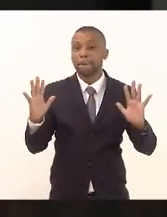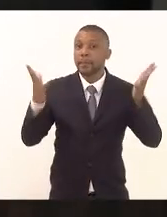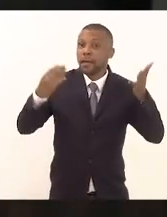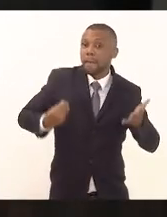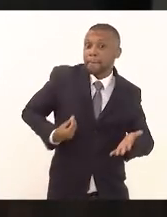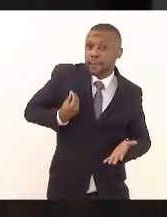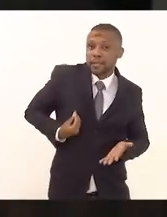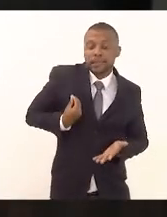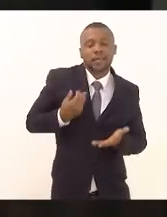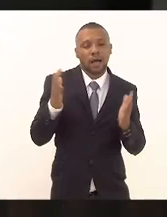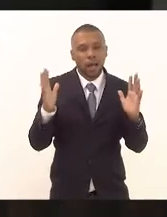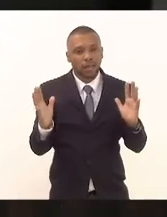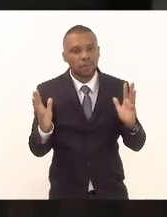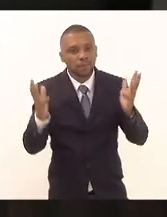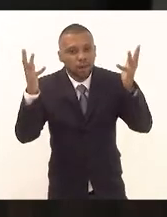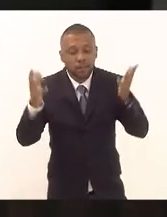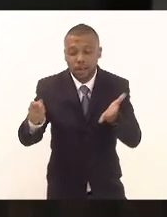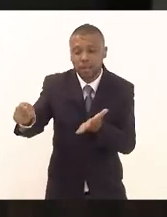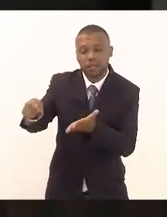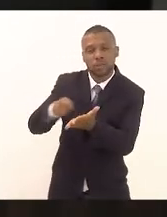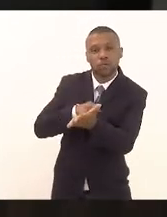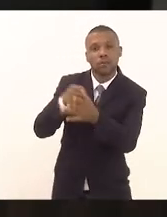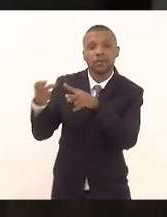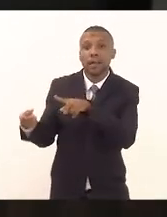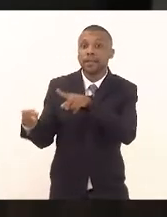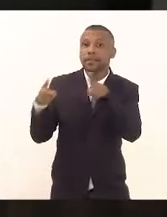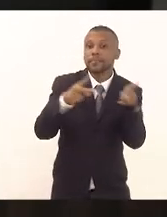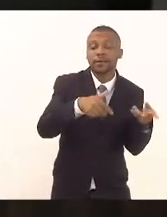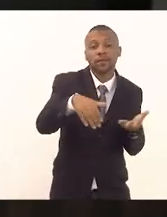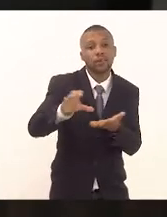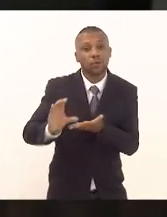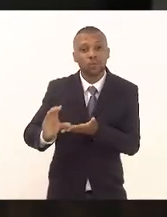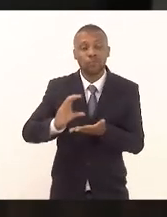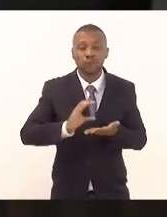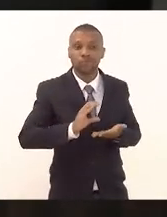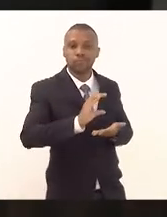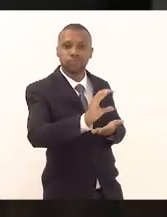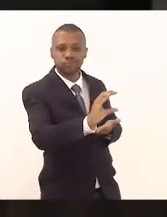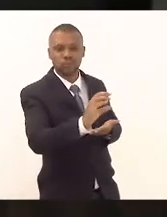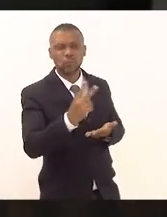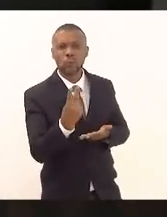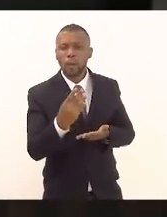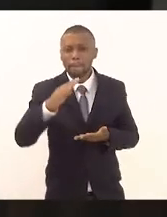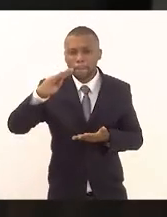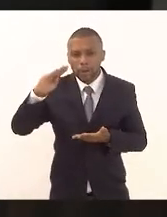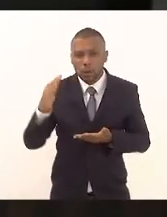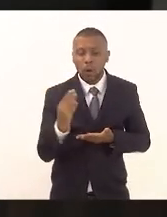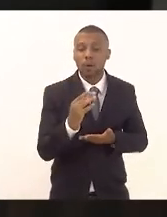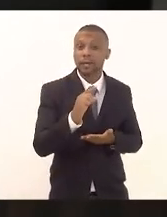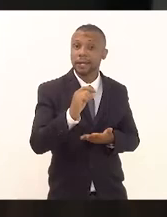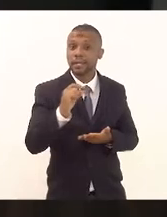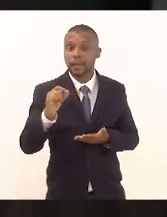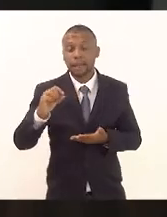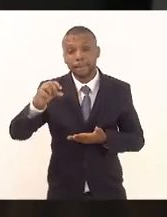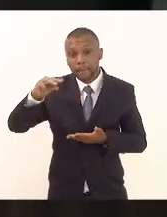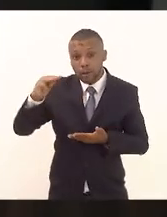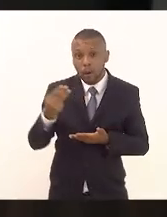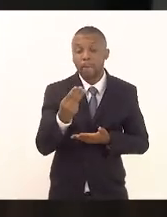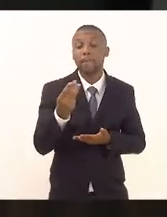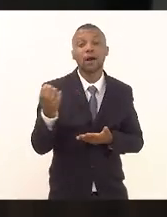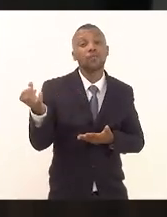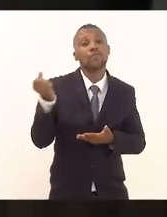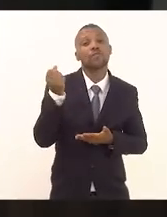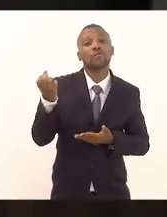presenciar a cerimônia de assinatura da transferência de R$ 2,1 bilhões para o Fundo